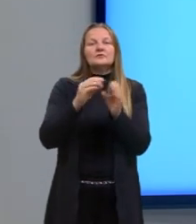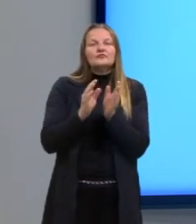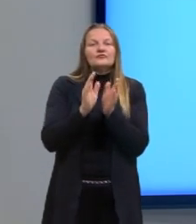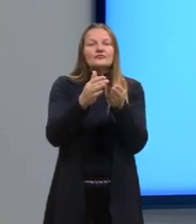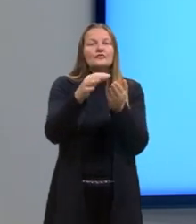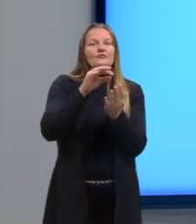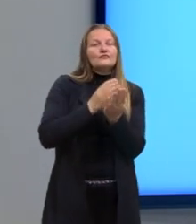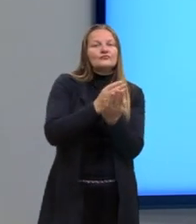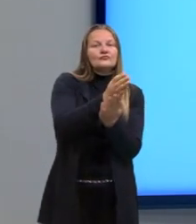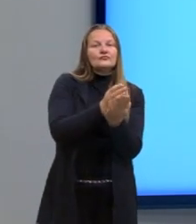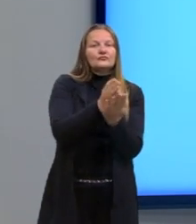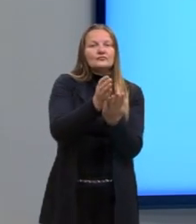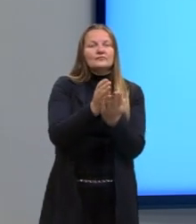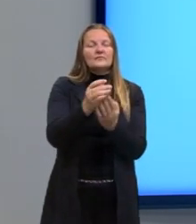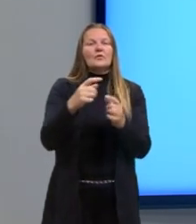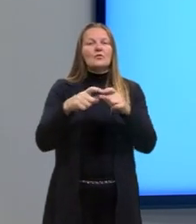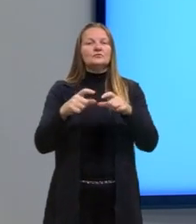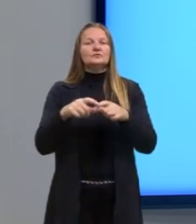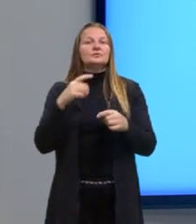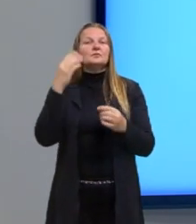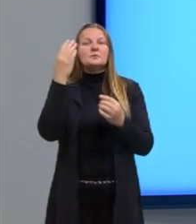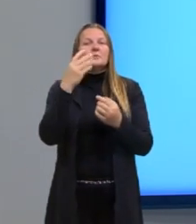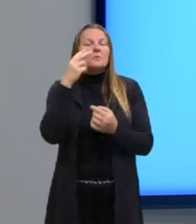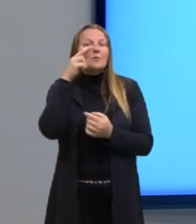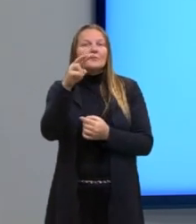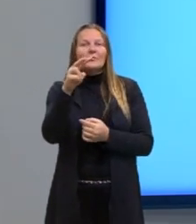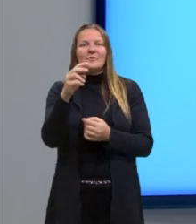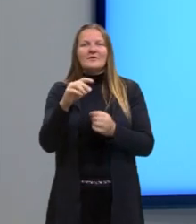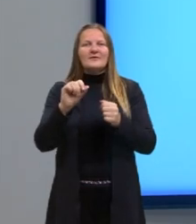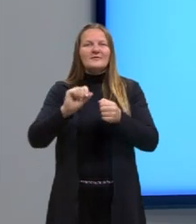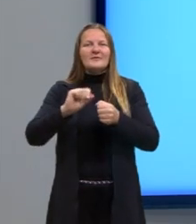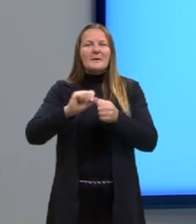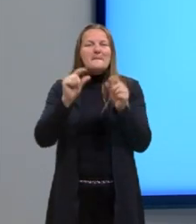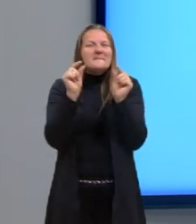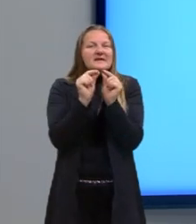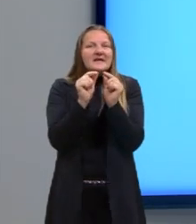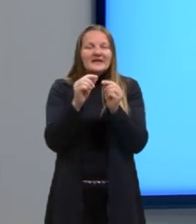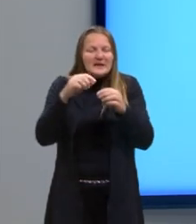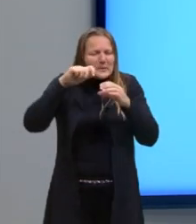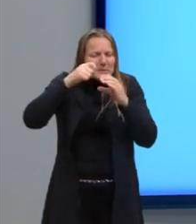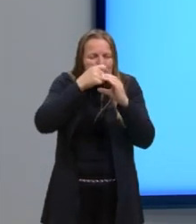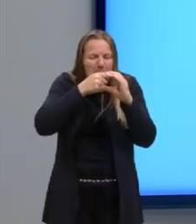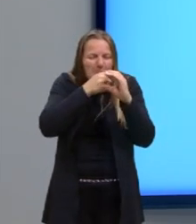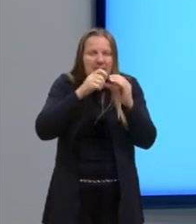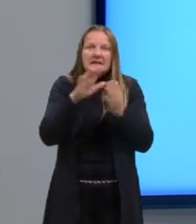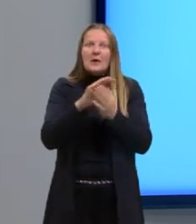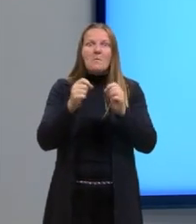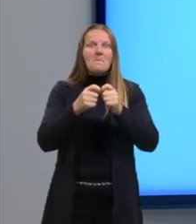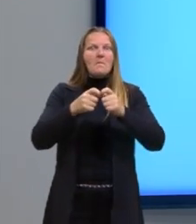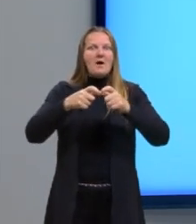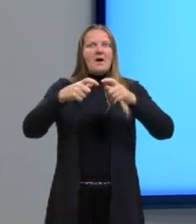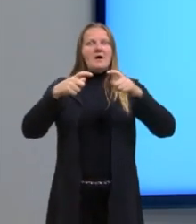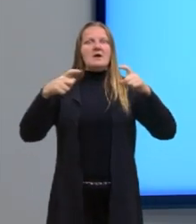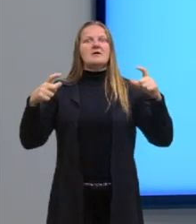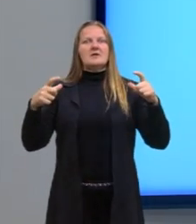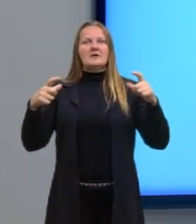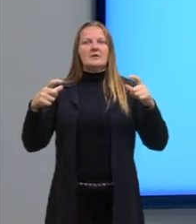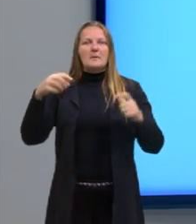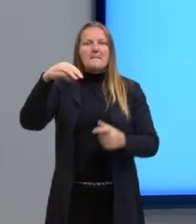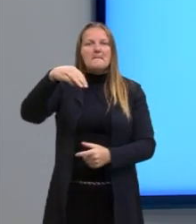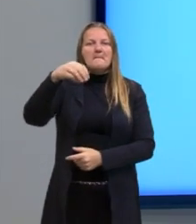um caso onde a gente não tá olhando para coisas muito pequenas tá a gente tá olhando para coisas mais